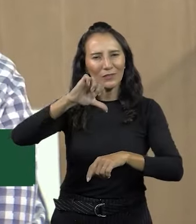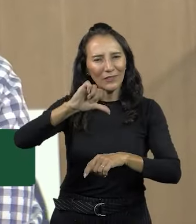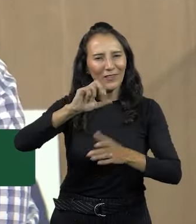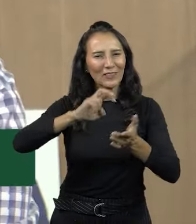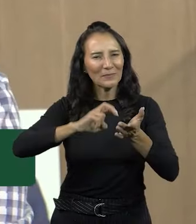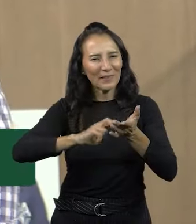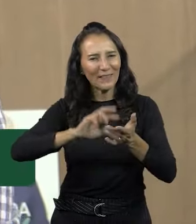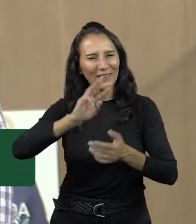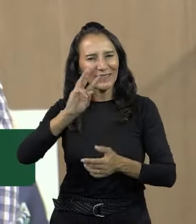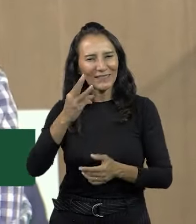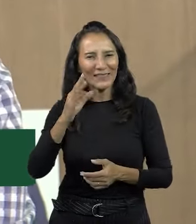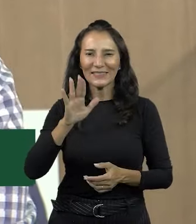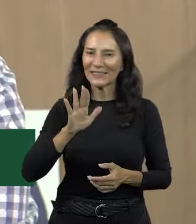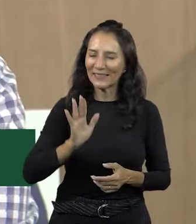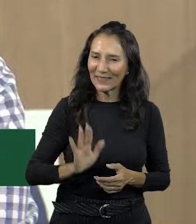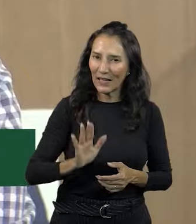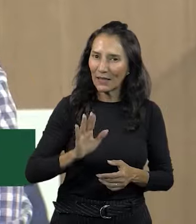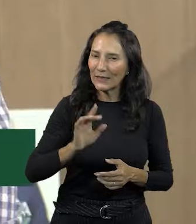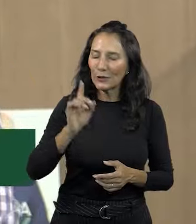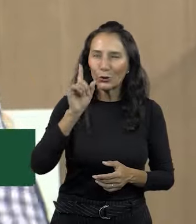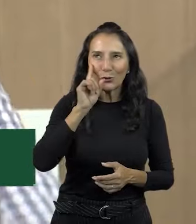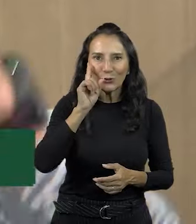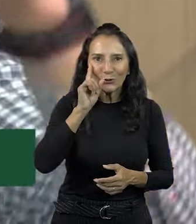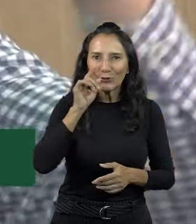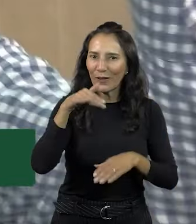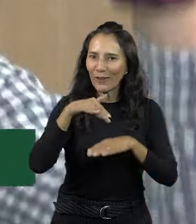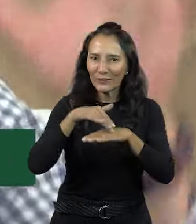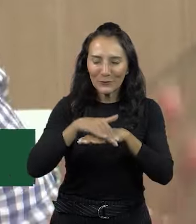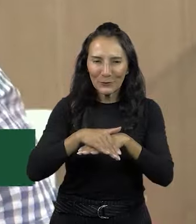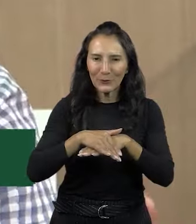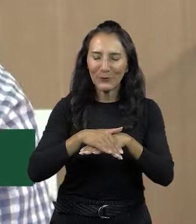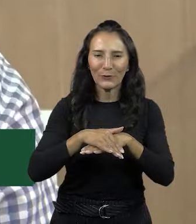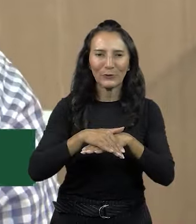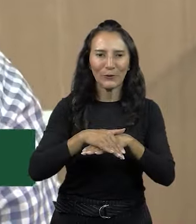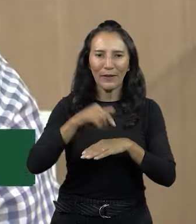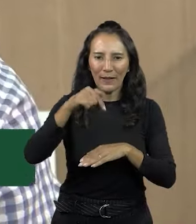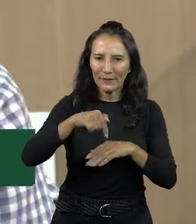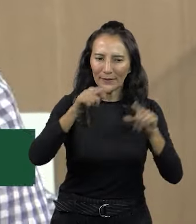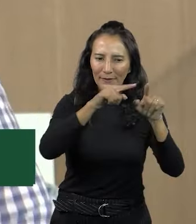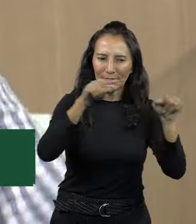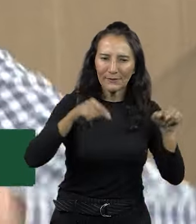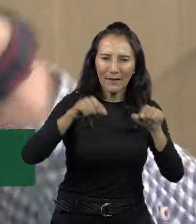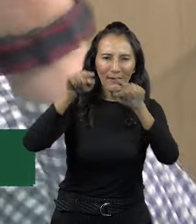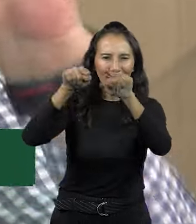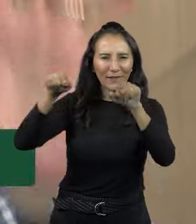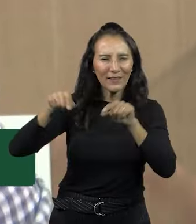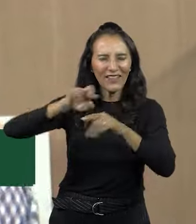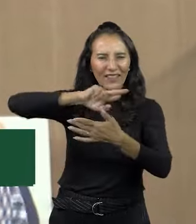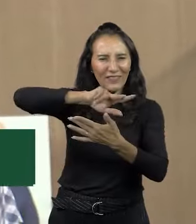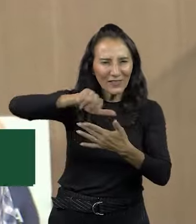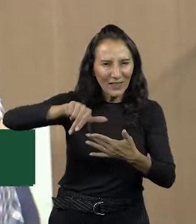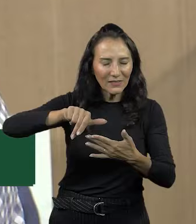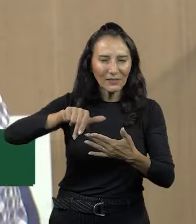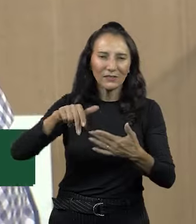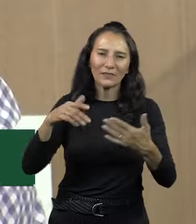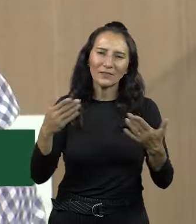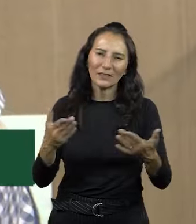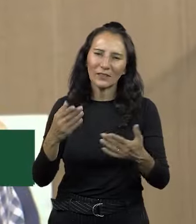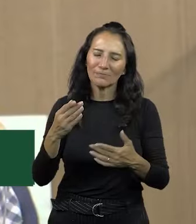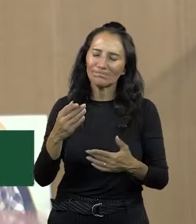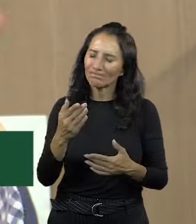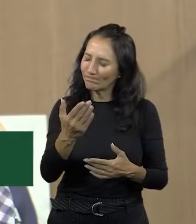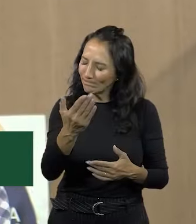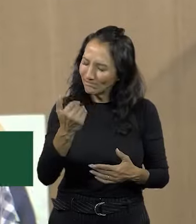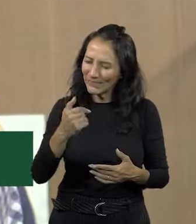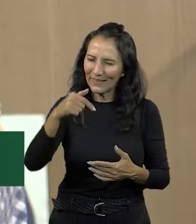às 15 horas todas as noites como Temos vários auditórios então nós estamos aqui buscando a Deus você vai